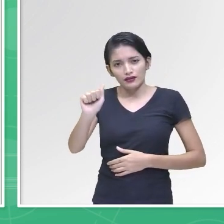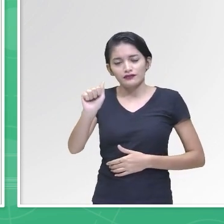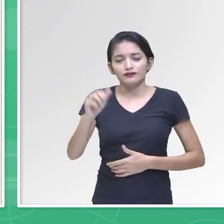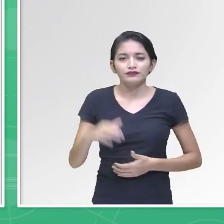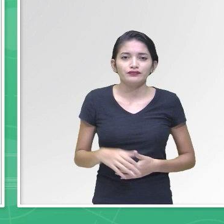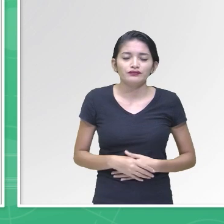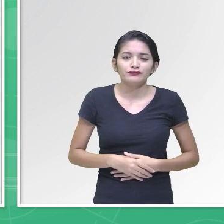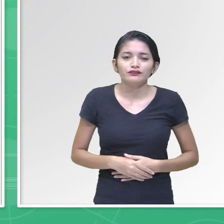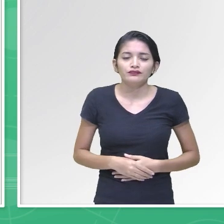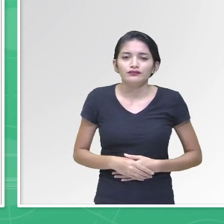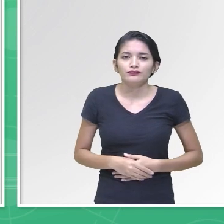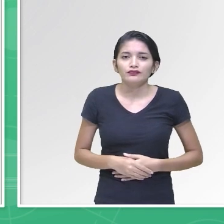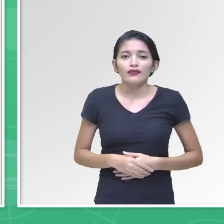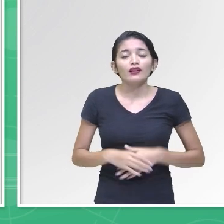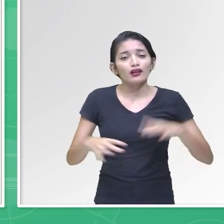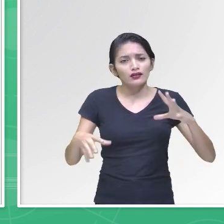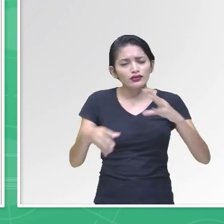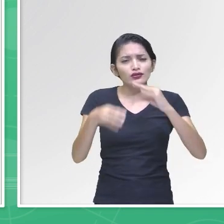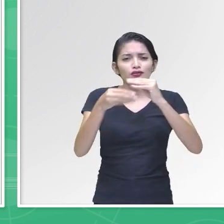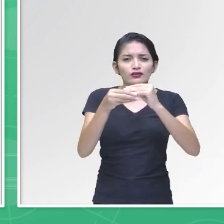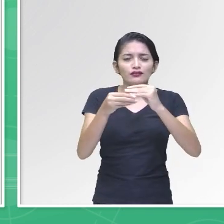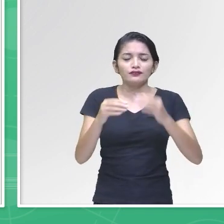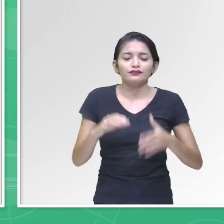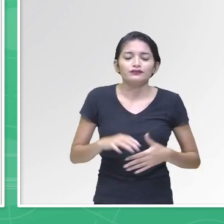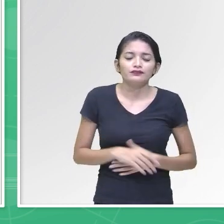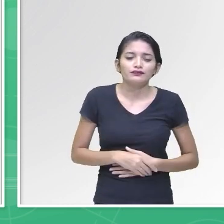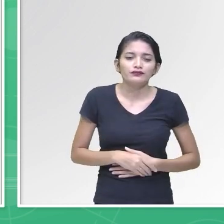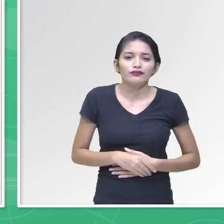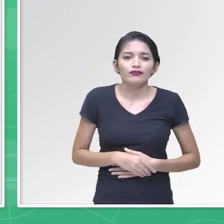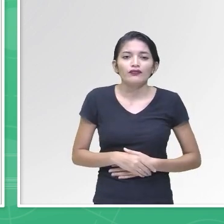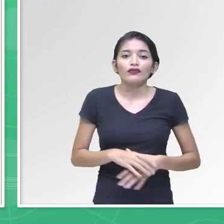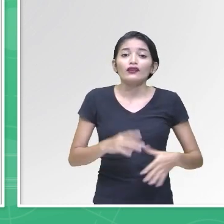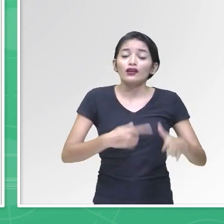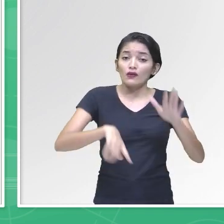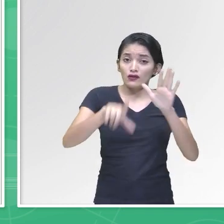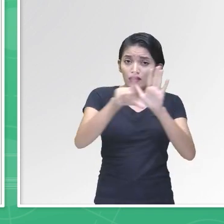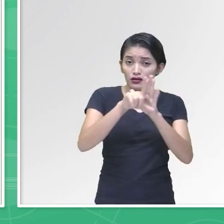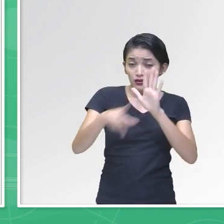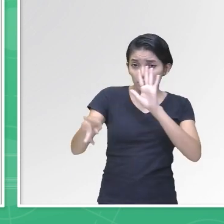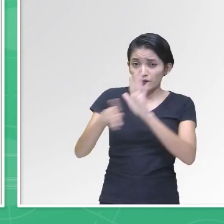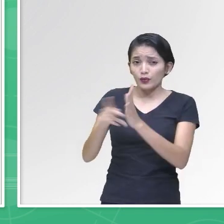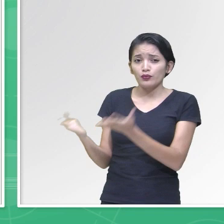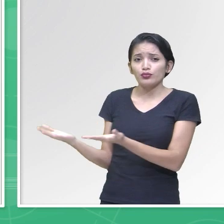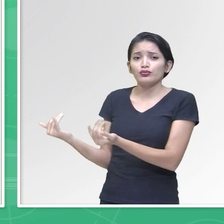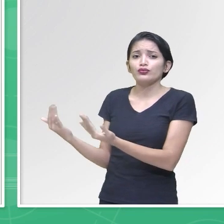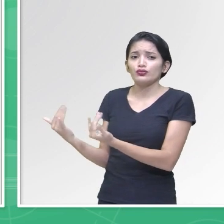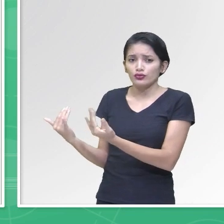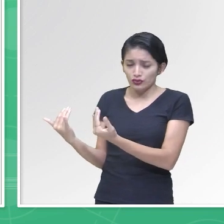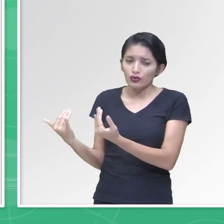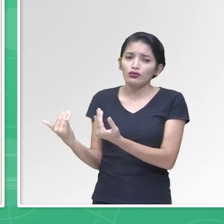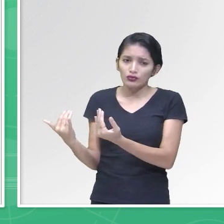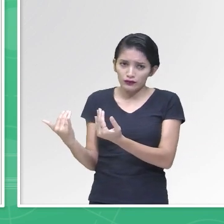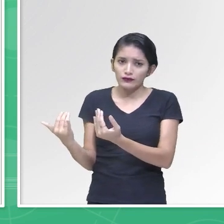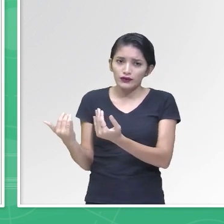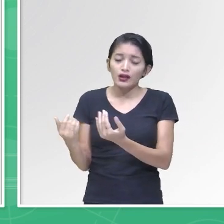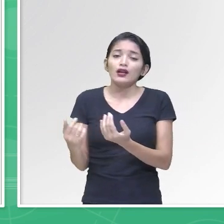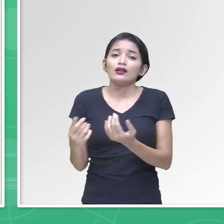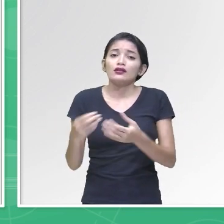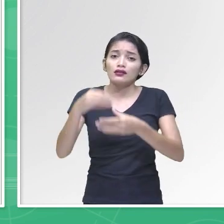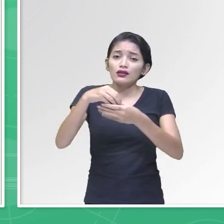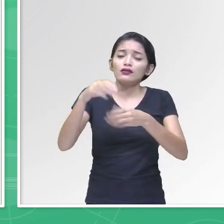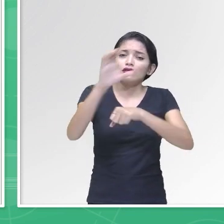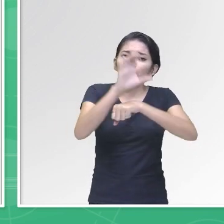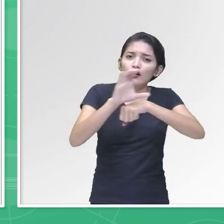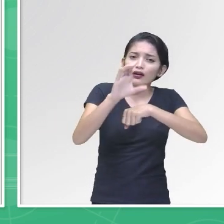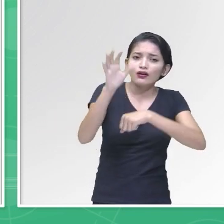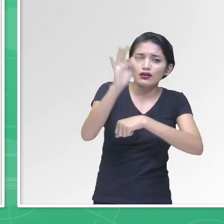A. Vamos ao nosso comentário? A legislação para a juventude, derivada da Constituição